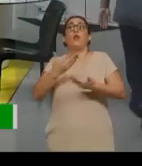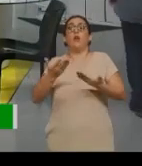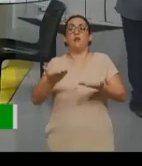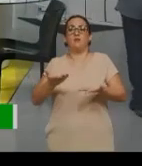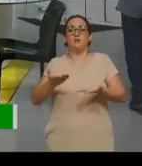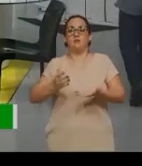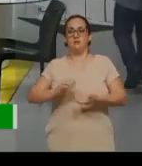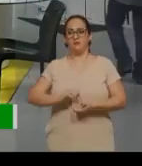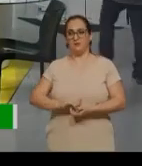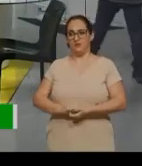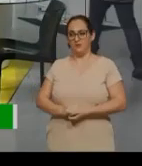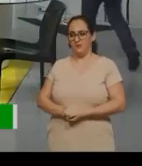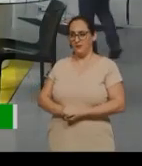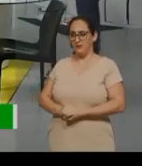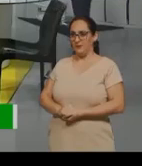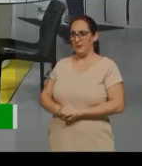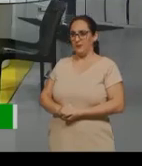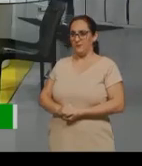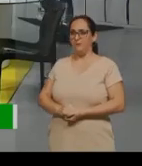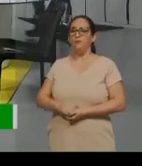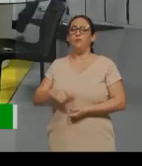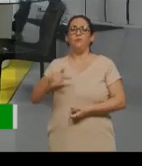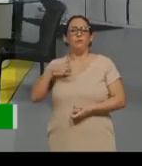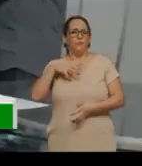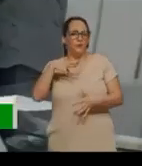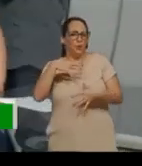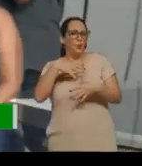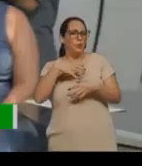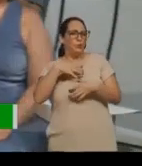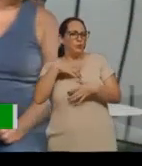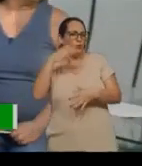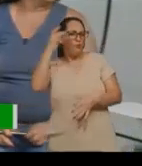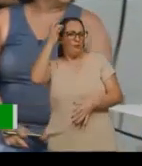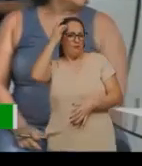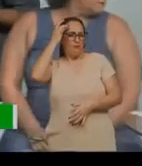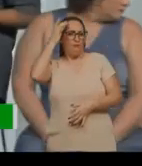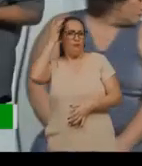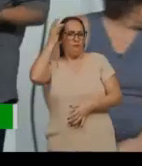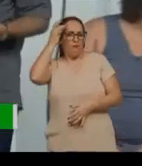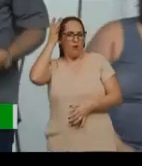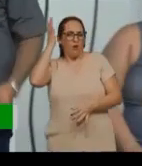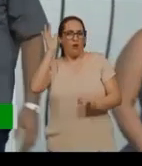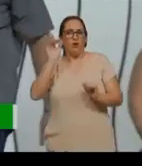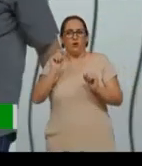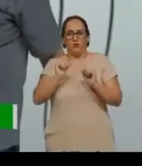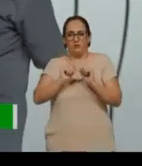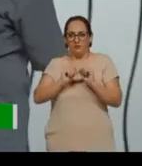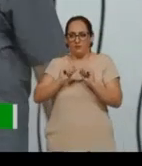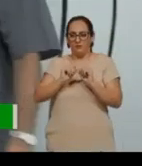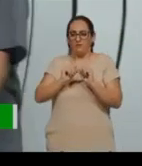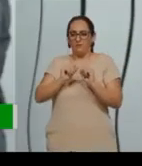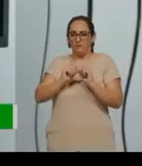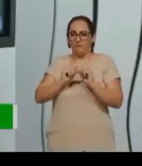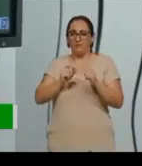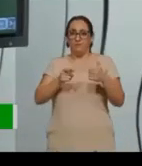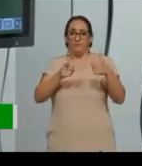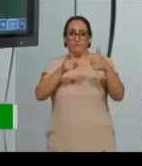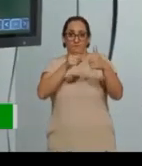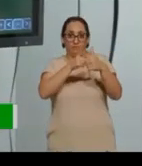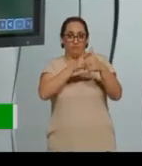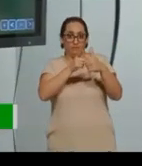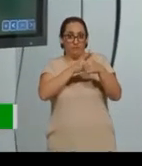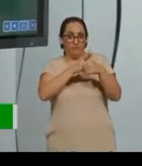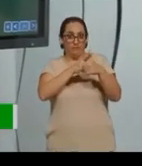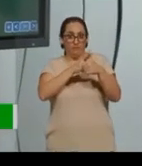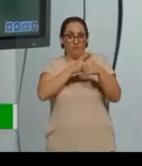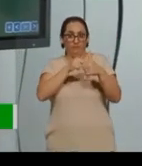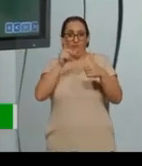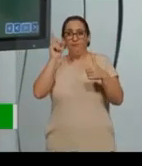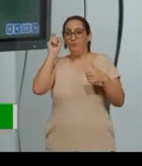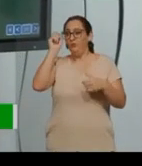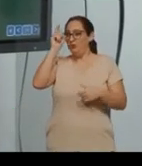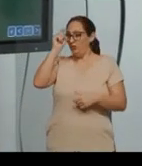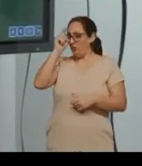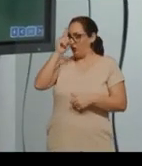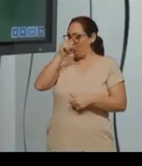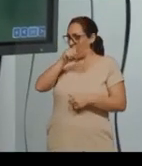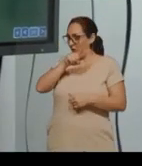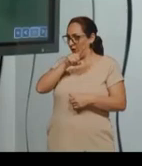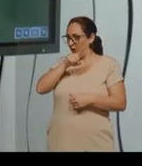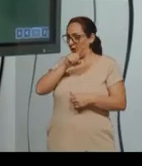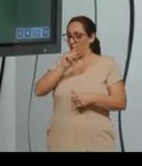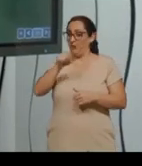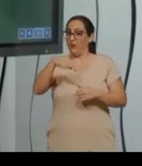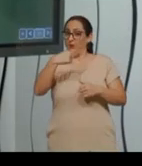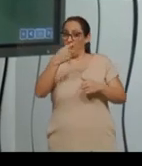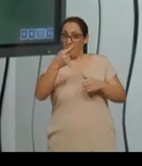vontade. Olha, tem uma maneira fácil e uma maneira difícil de fazer isso. Então, eu vou mostrar primeiro a maneira difícil. Falou o que acontece com o